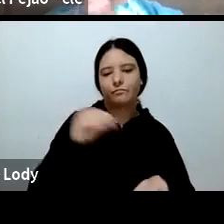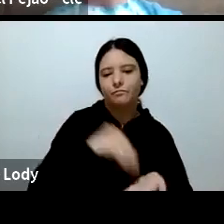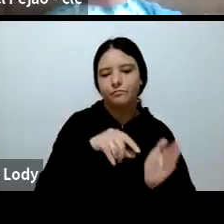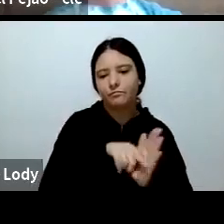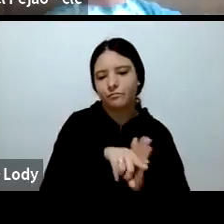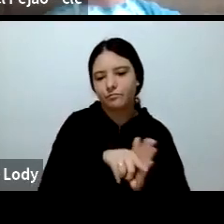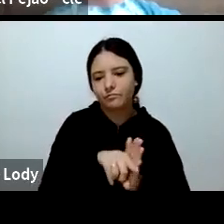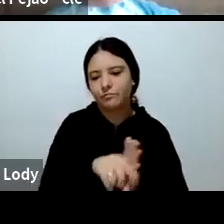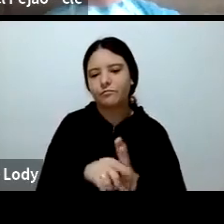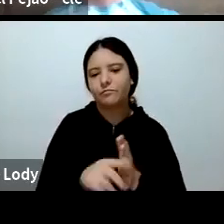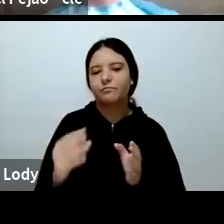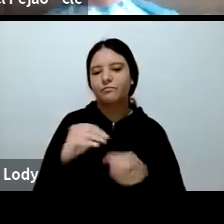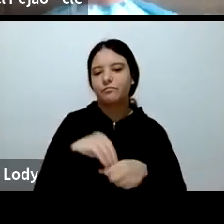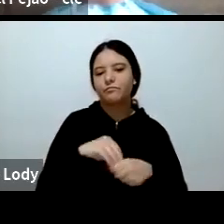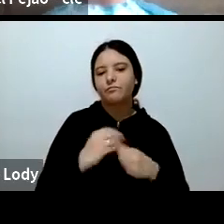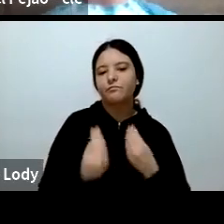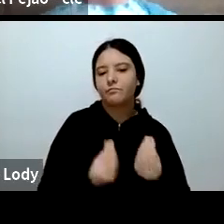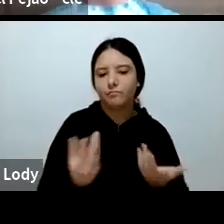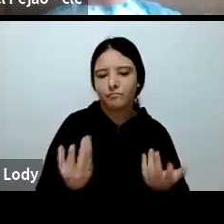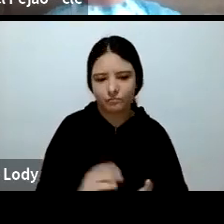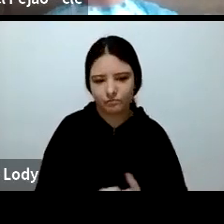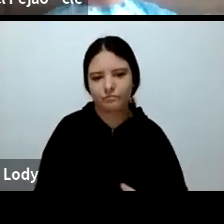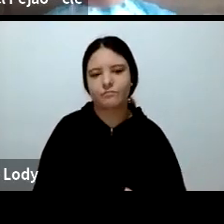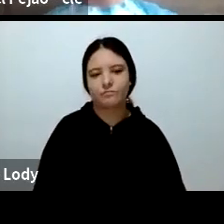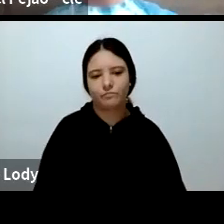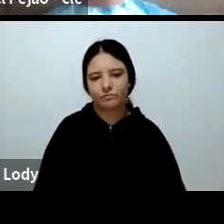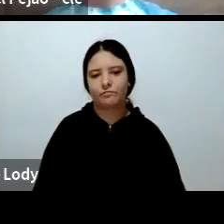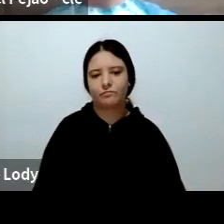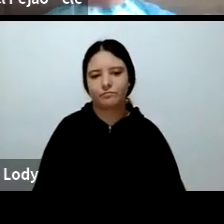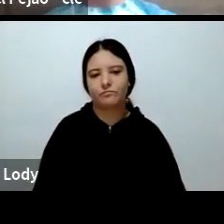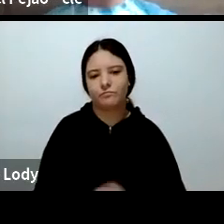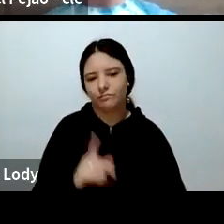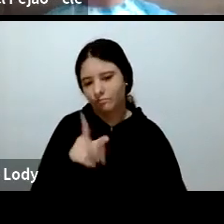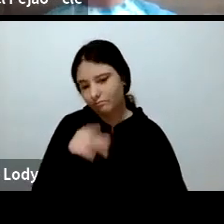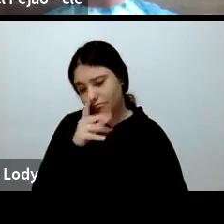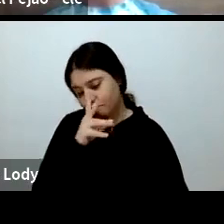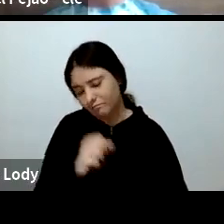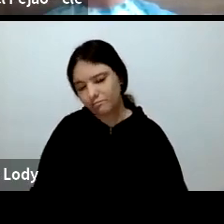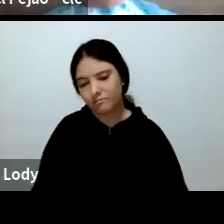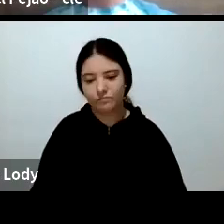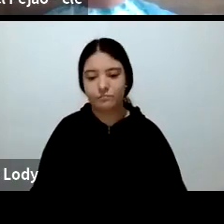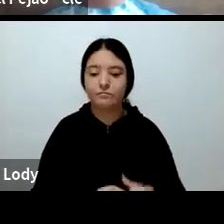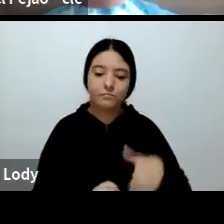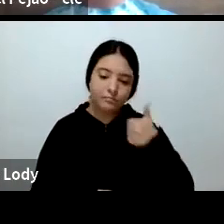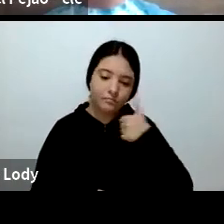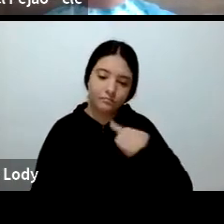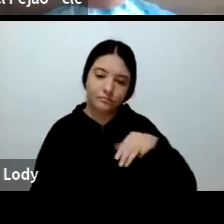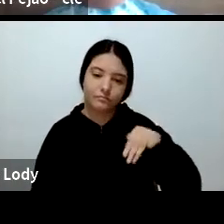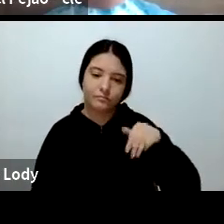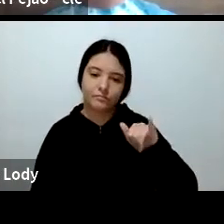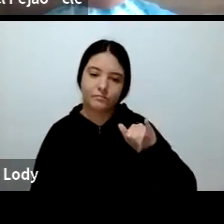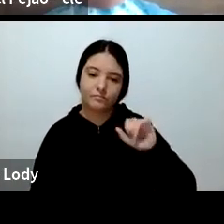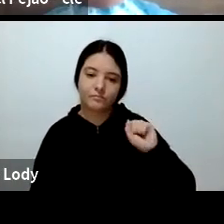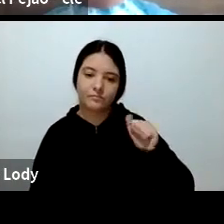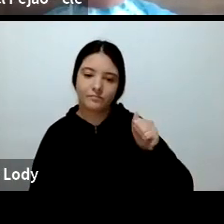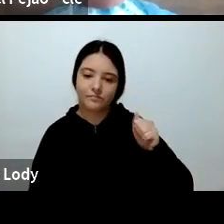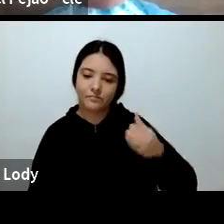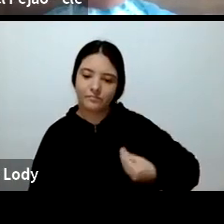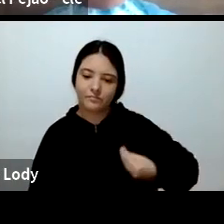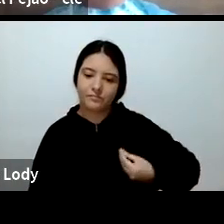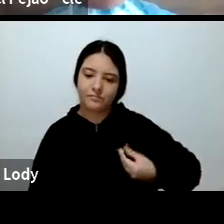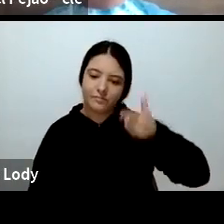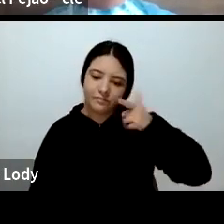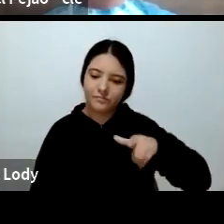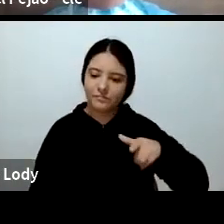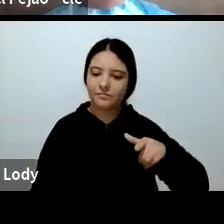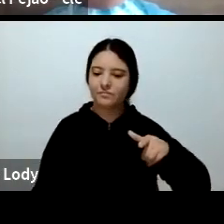que a gente faz, né? Eu acho que isso é forte. Eu vi que a Maísa, que está vindo hoje pela primeira vez, colocou uma